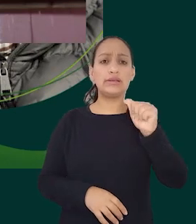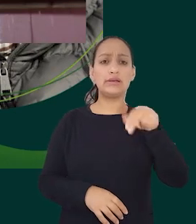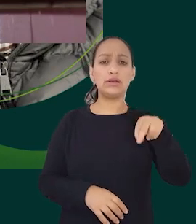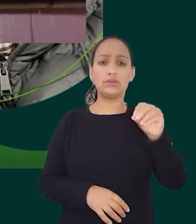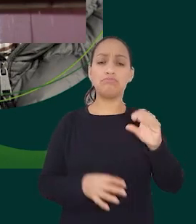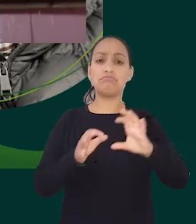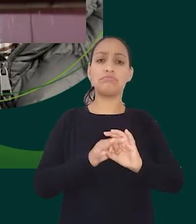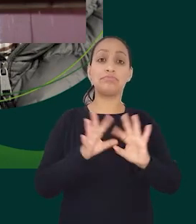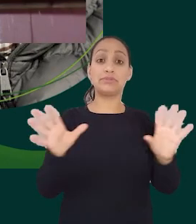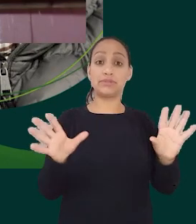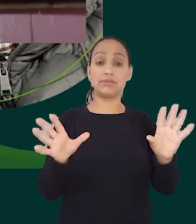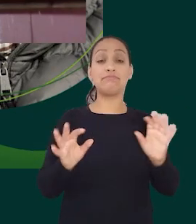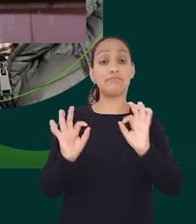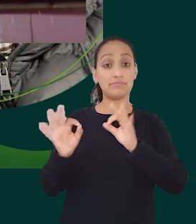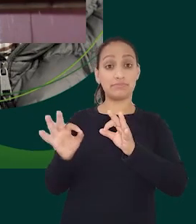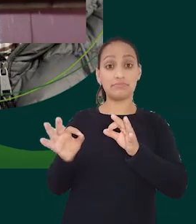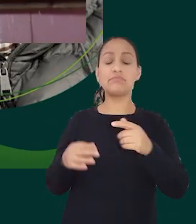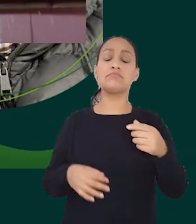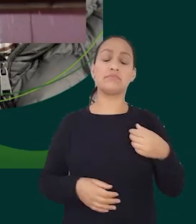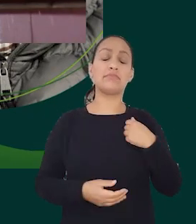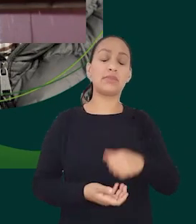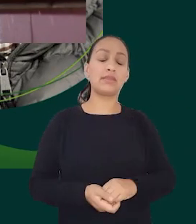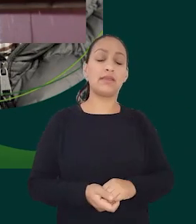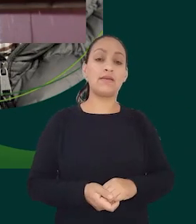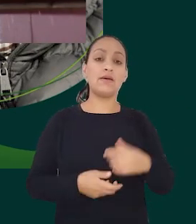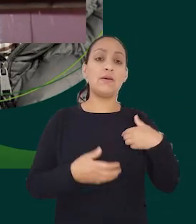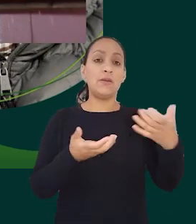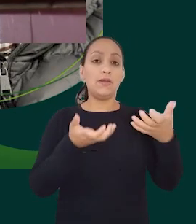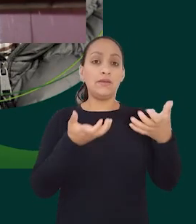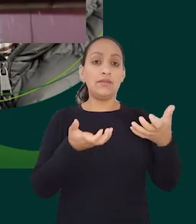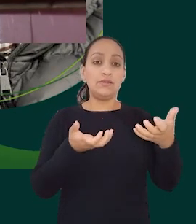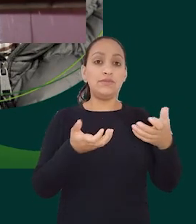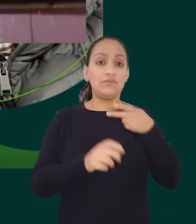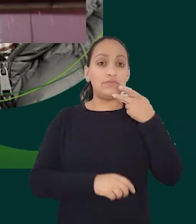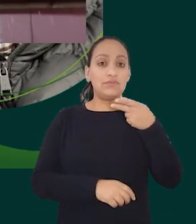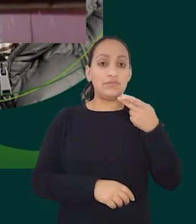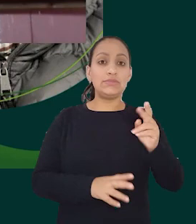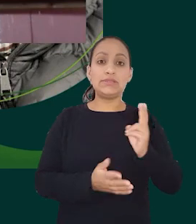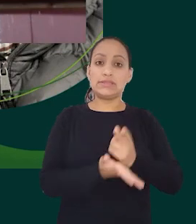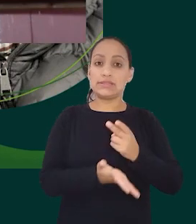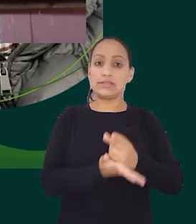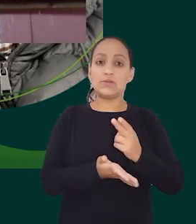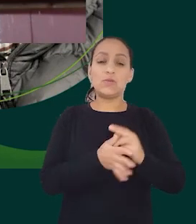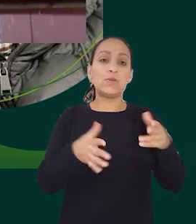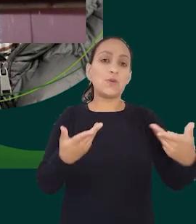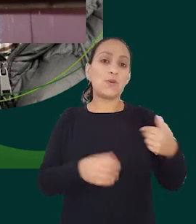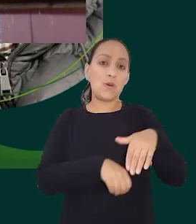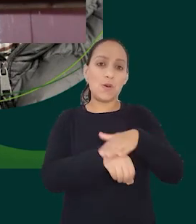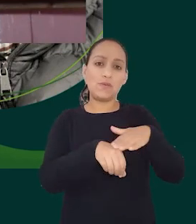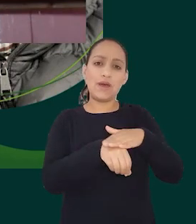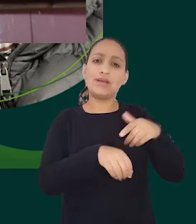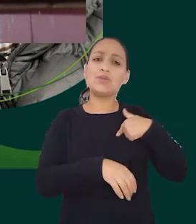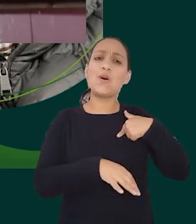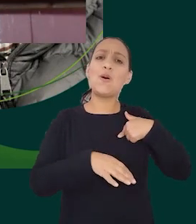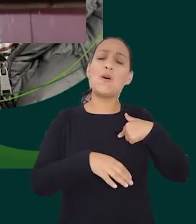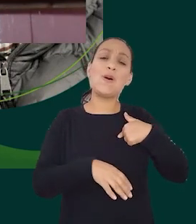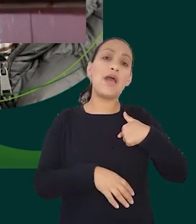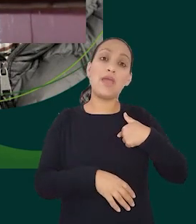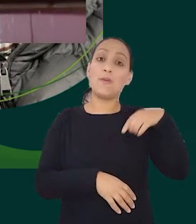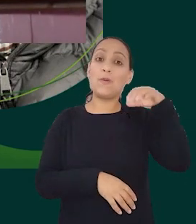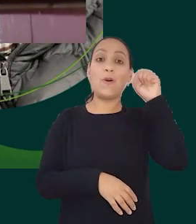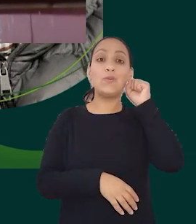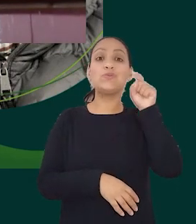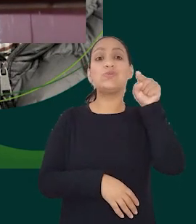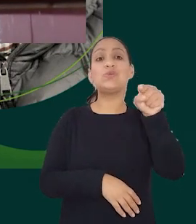né, Juliano? Estou por É, aqui. quero te dizer que, como sempre, quando a gente conversa ou eu te escuto, aprendo muito.